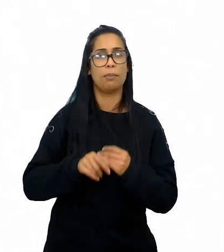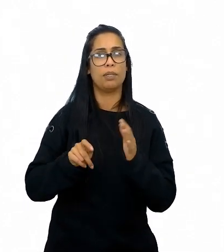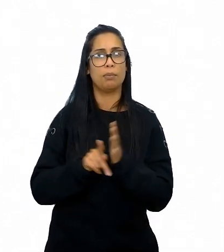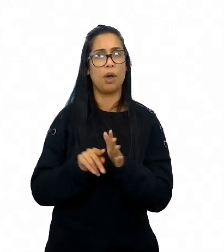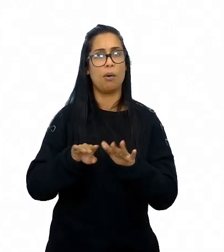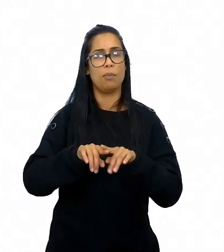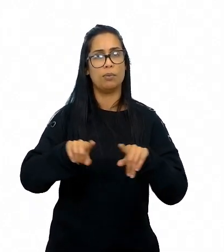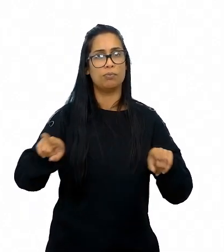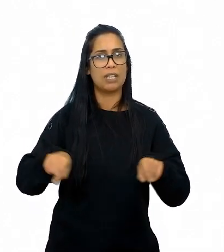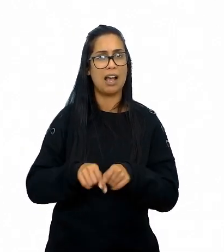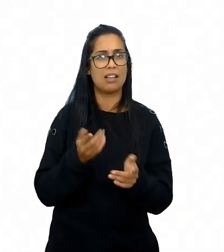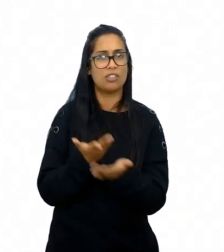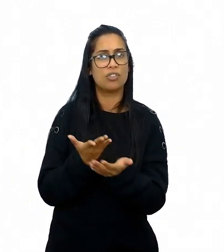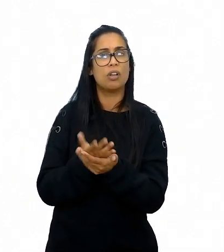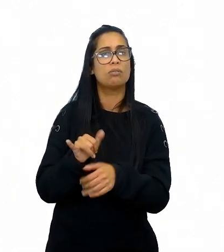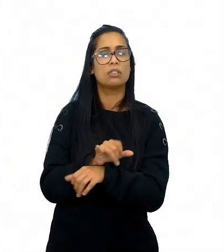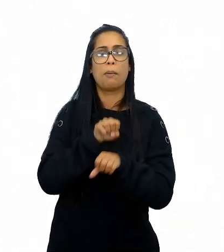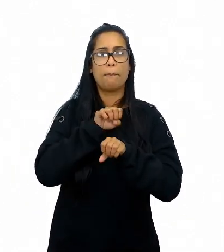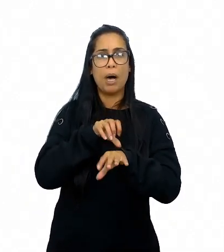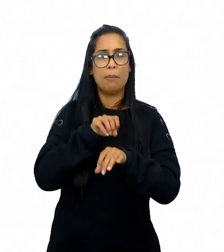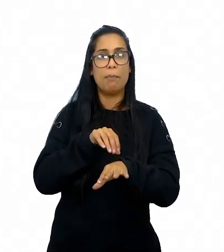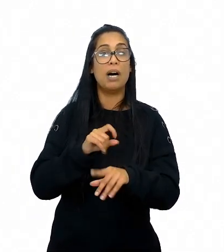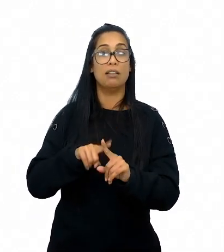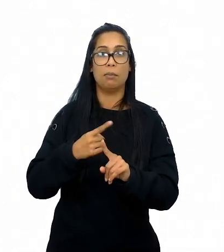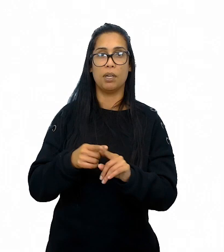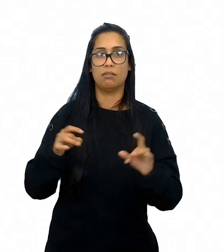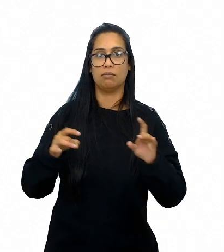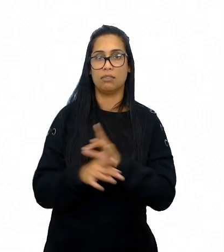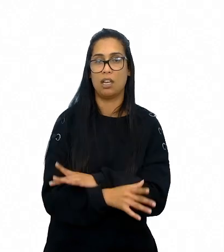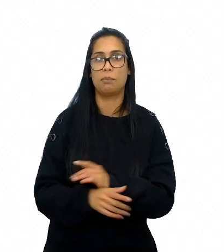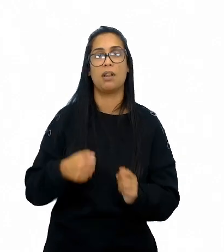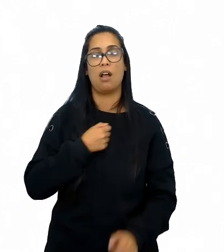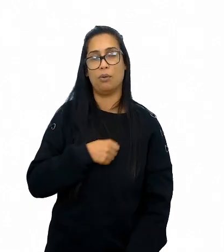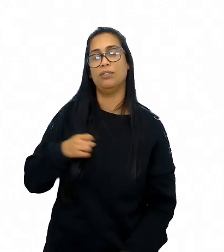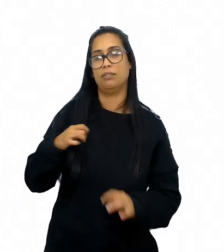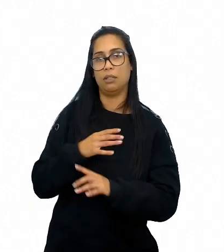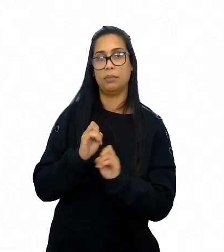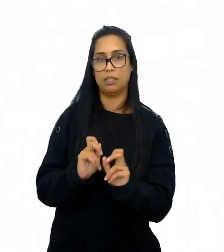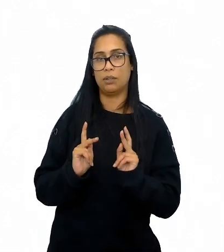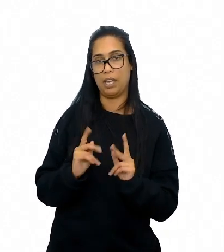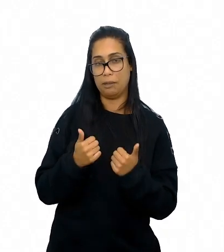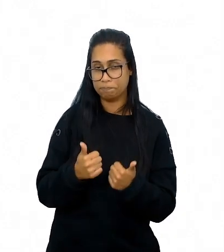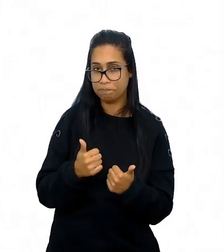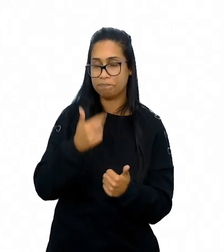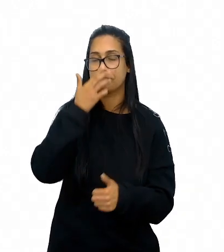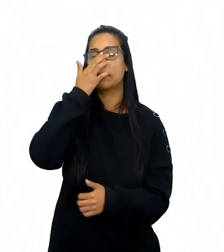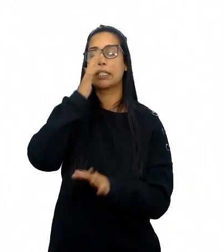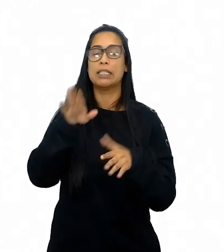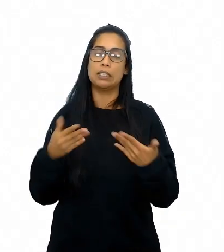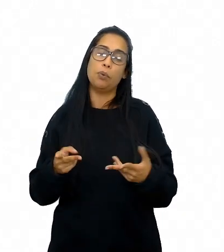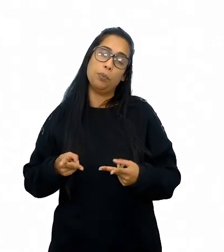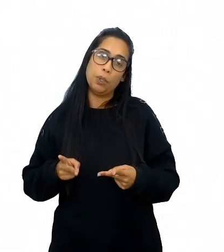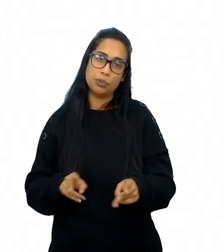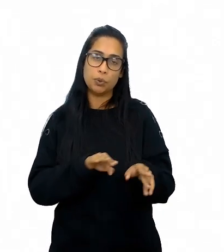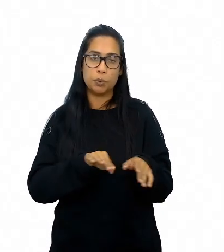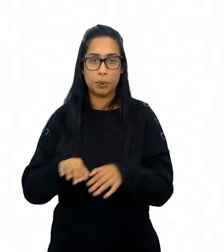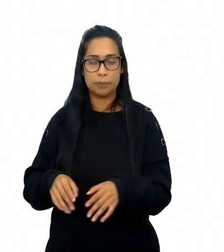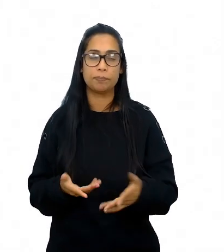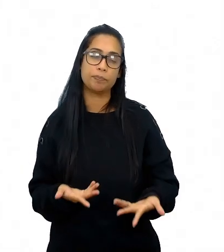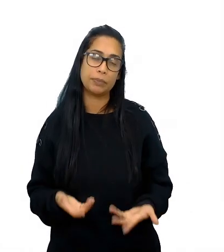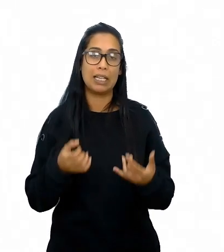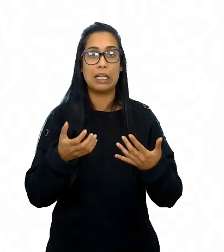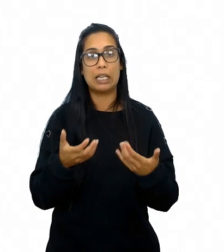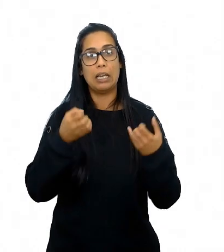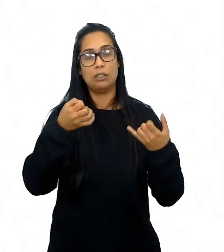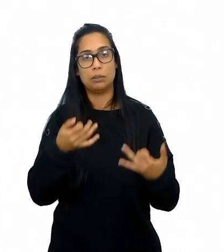a gente retornar, tá bom? Lá para agosto. Tudo bem? Bom, então agora, eu sei